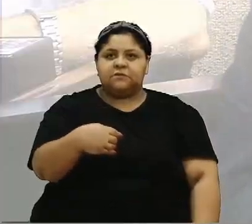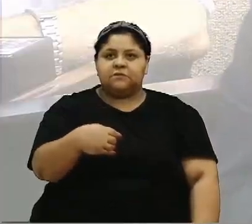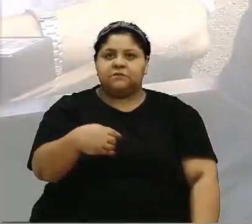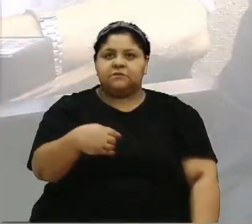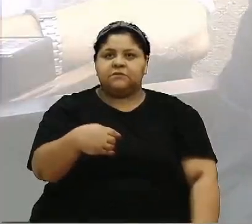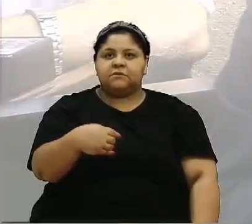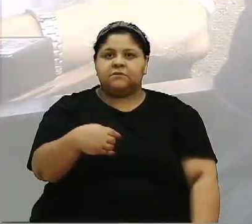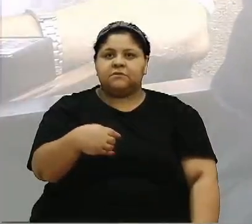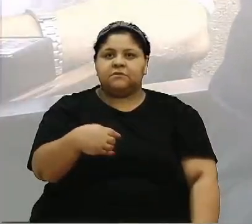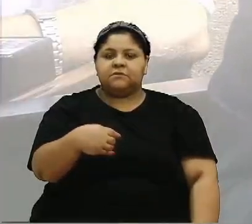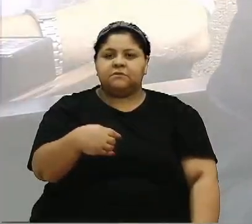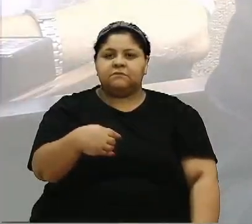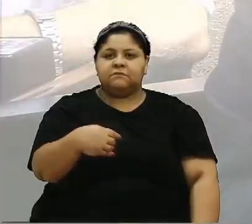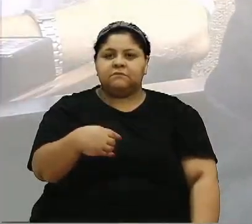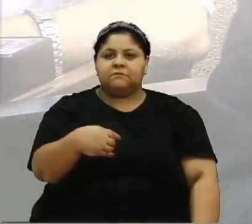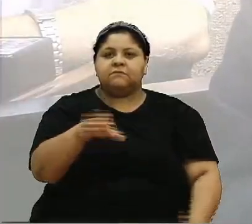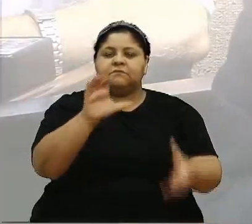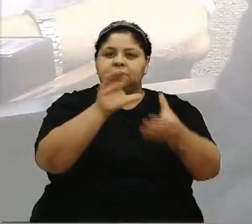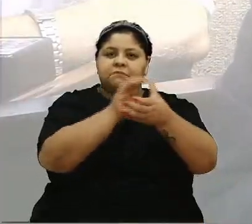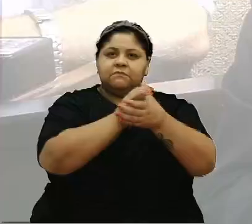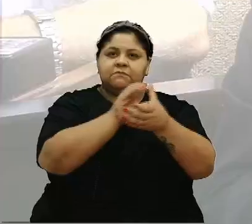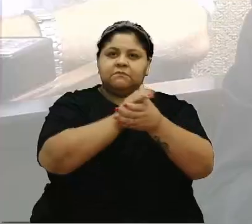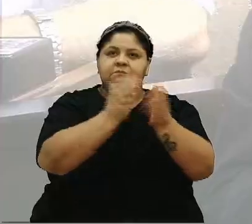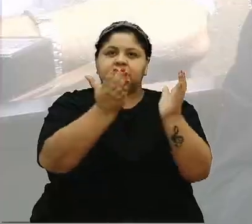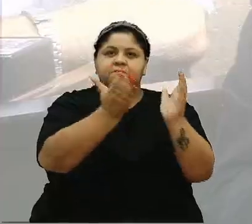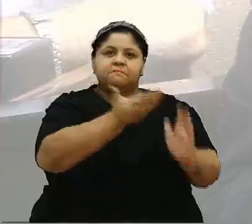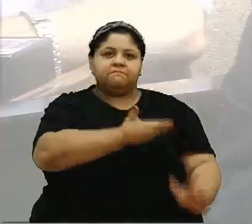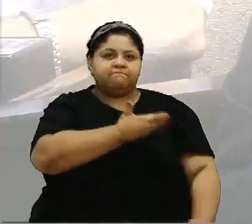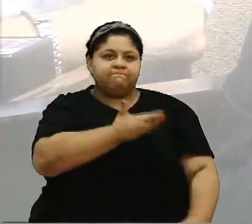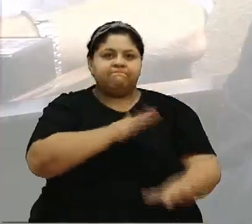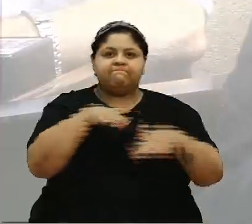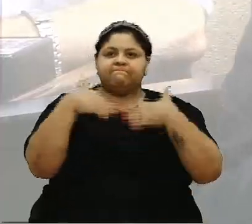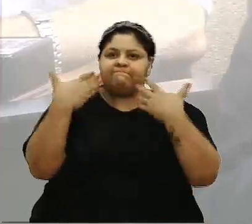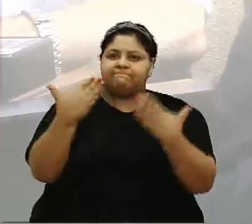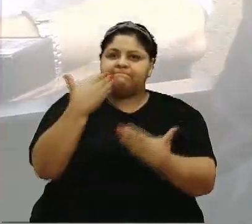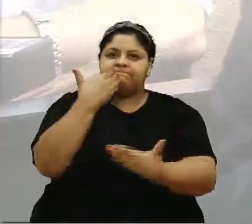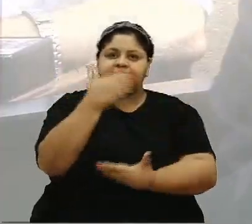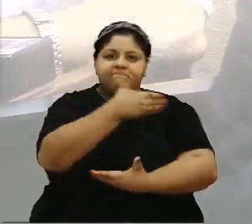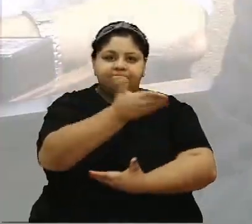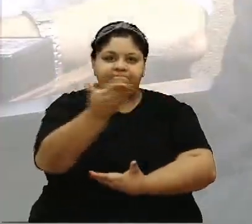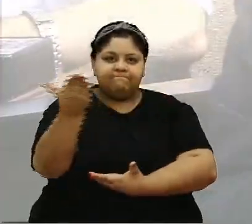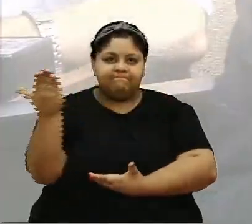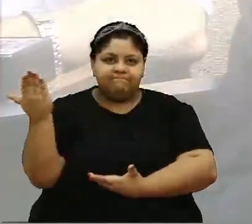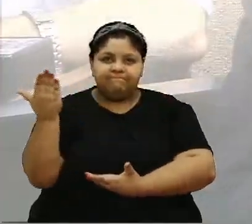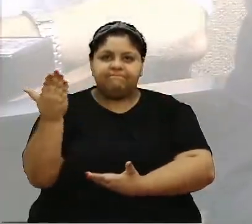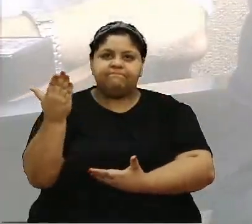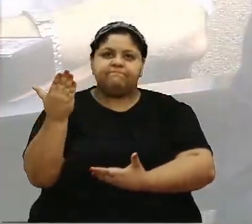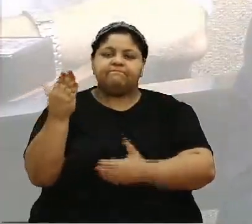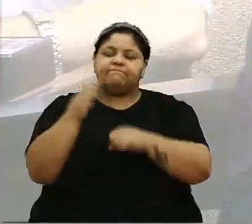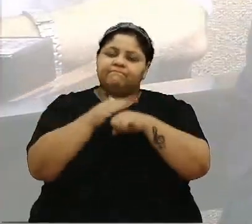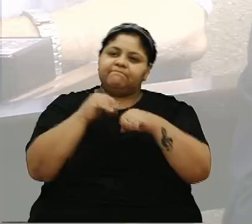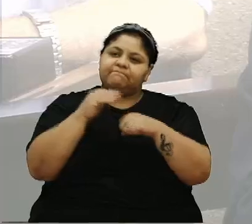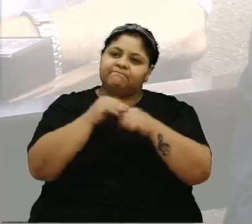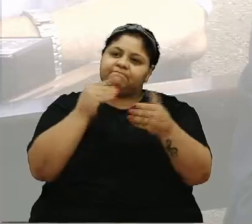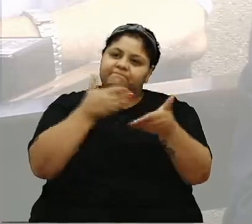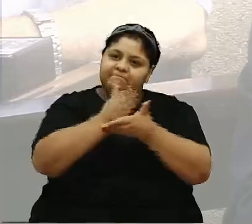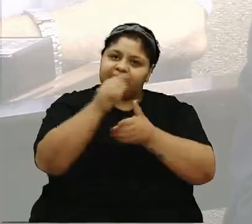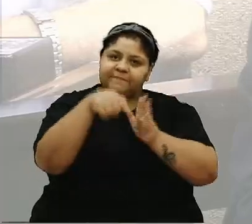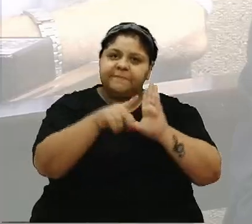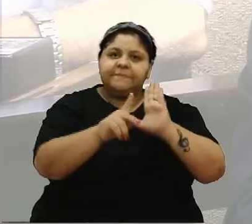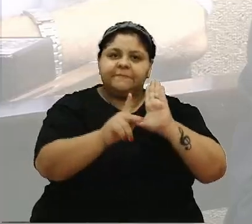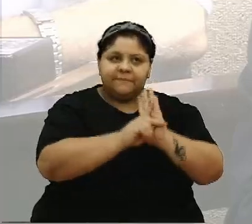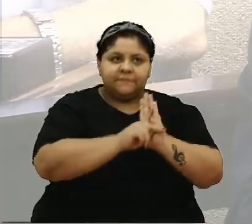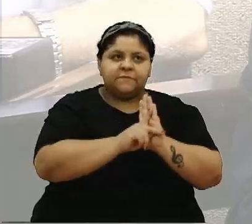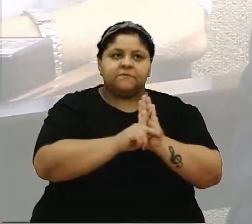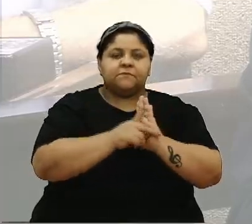esposa também do nosso amigo. Então, queria pedir aos nobres pares a gentileza da aprovação desse projeto